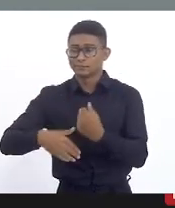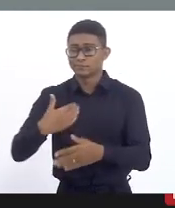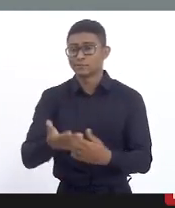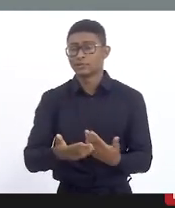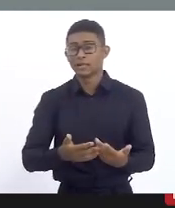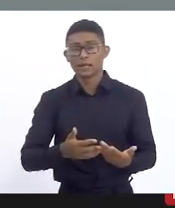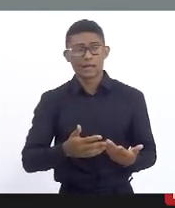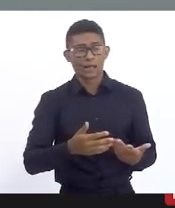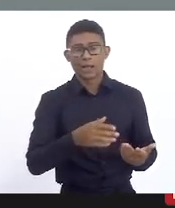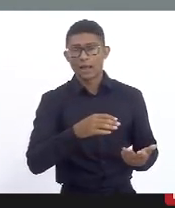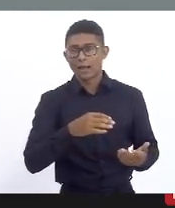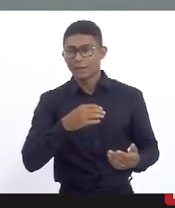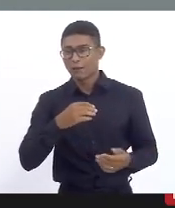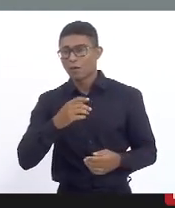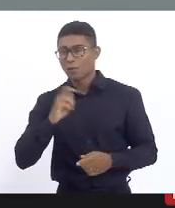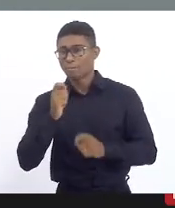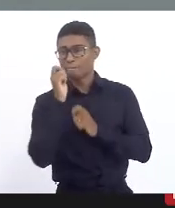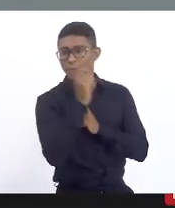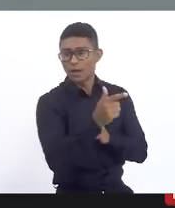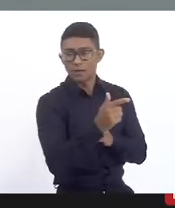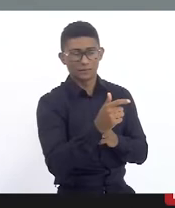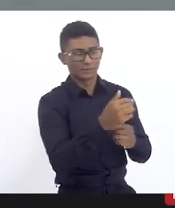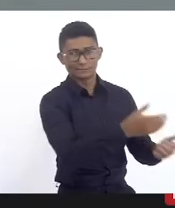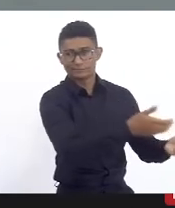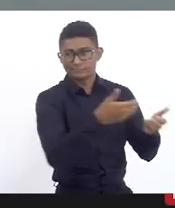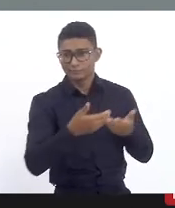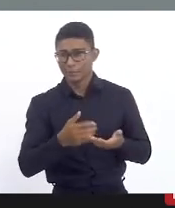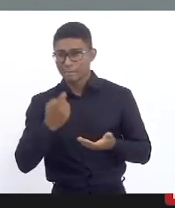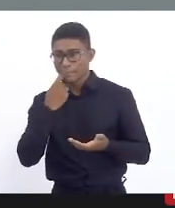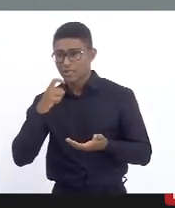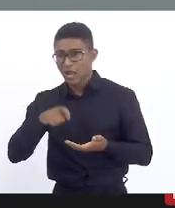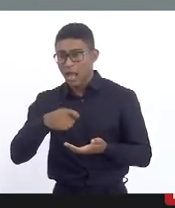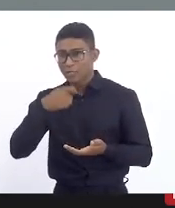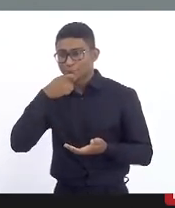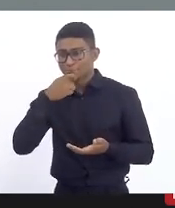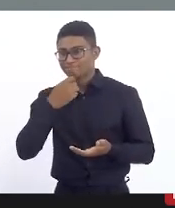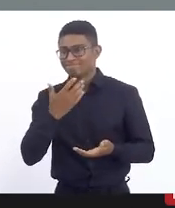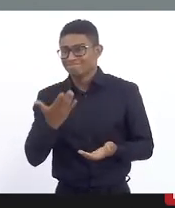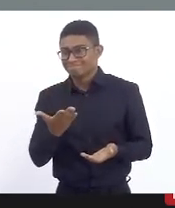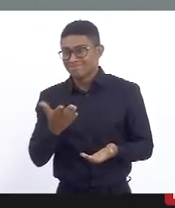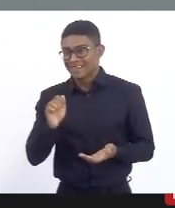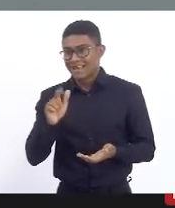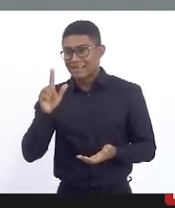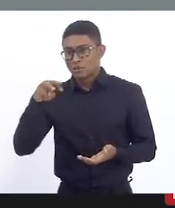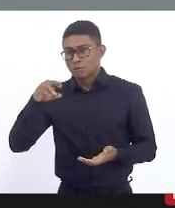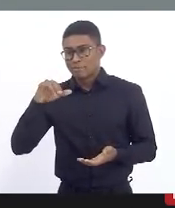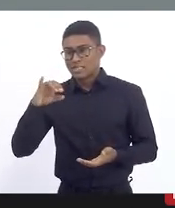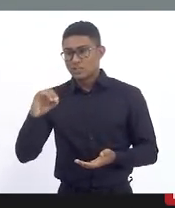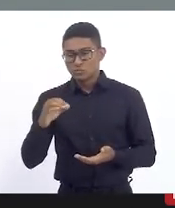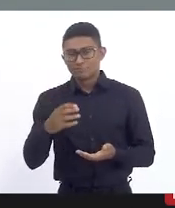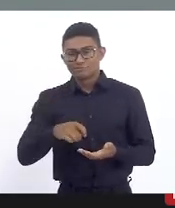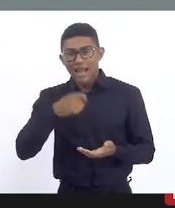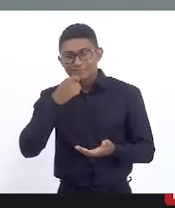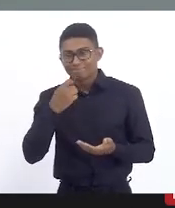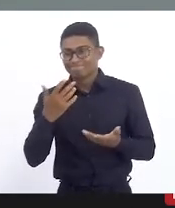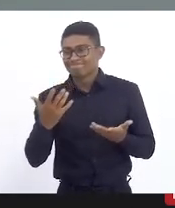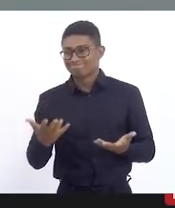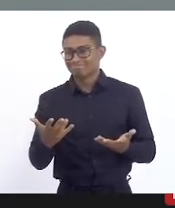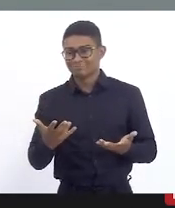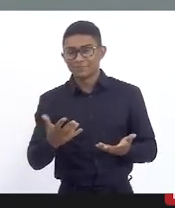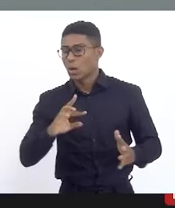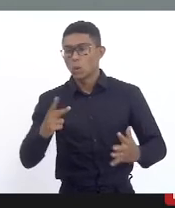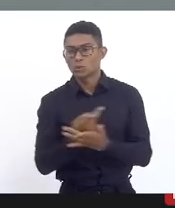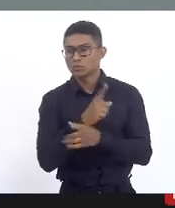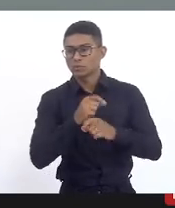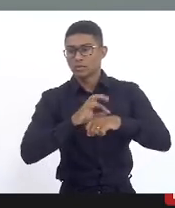no ser humano. Presença de alumínio, ingestão de alumínio pelo ser humano, fora dos padrões, pode gerar